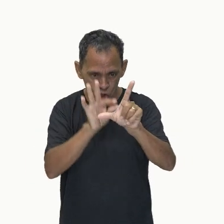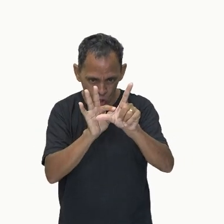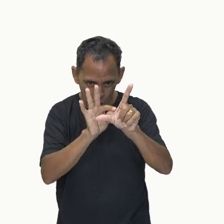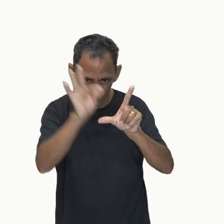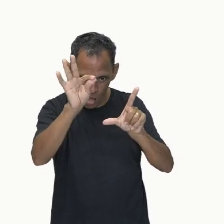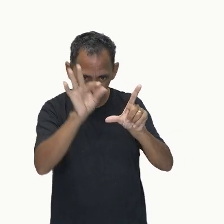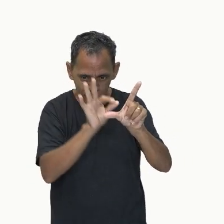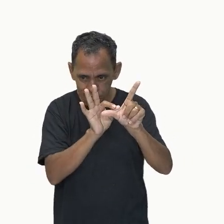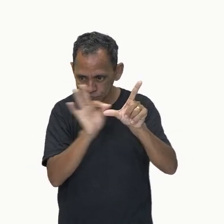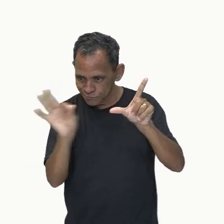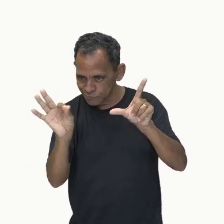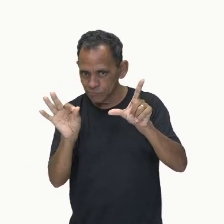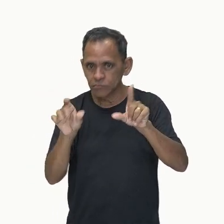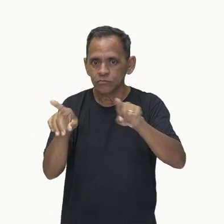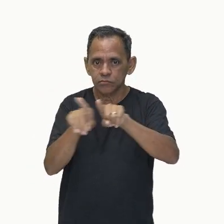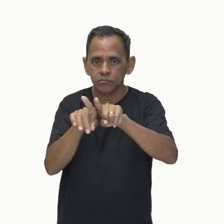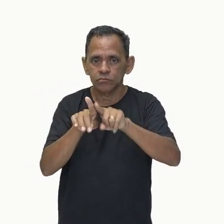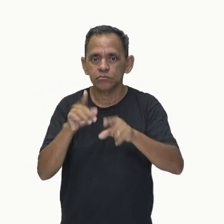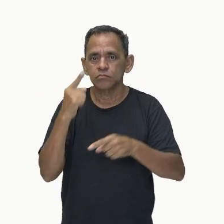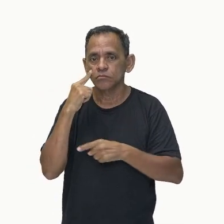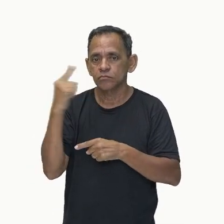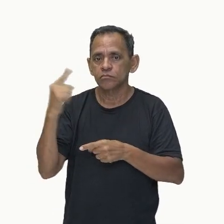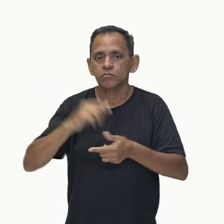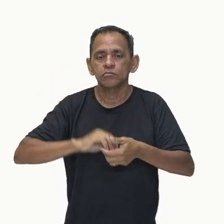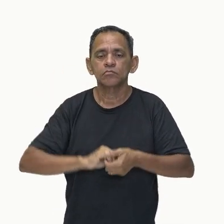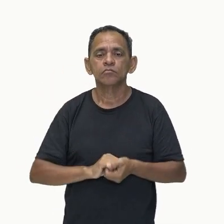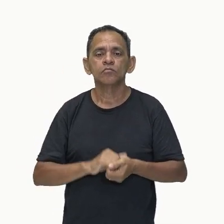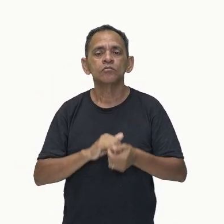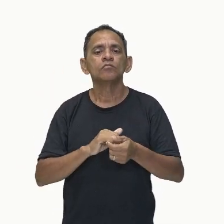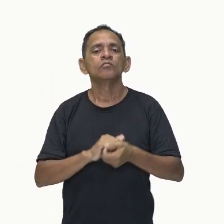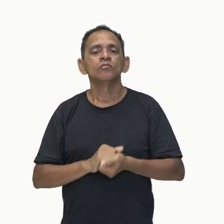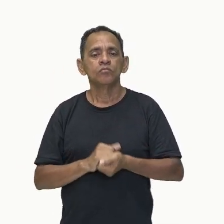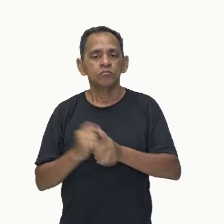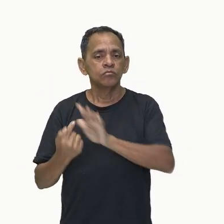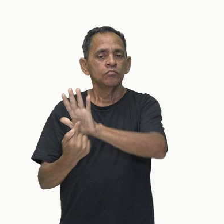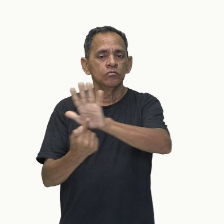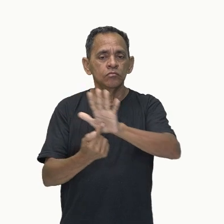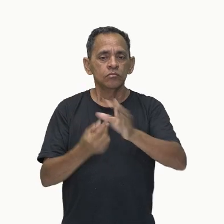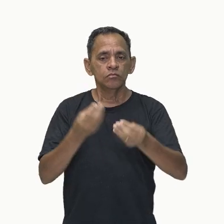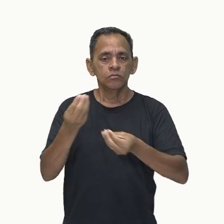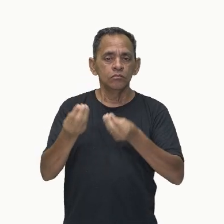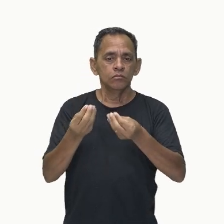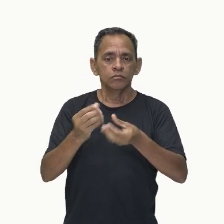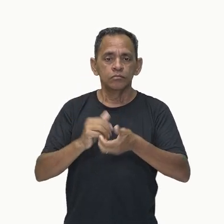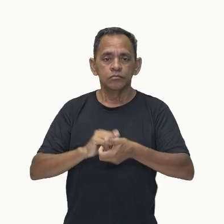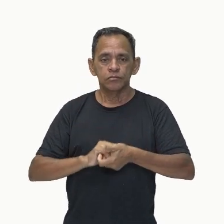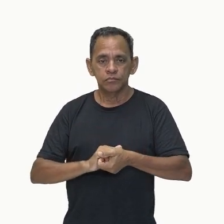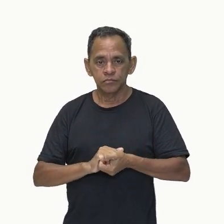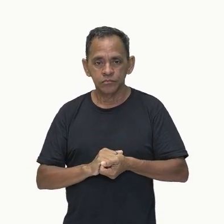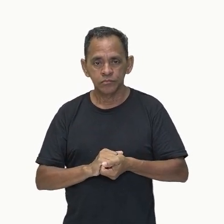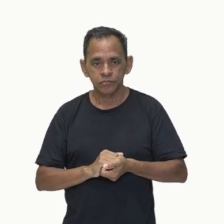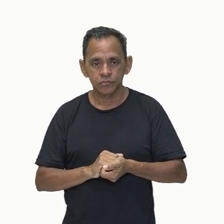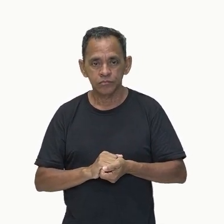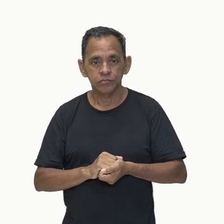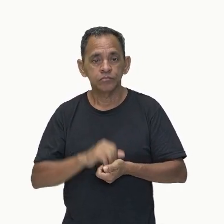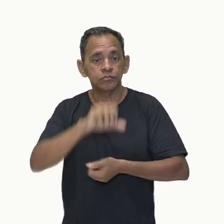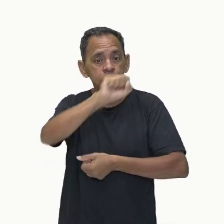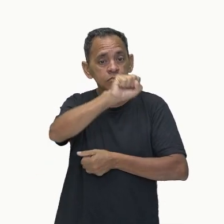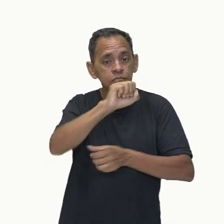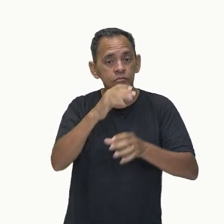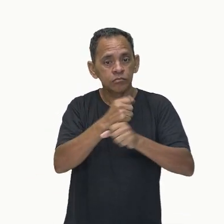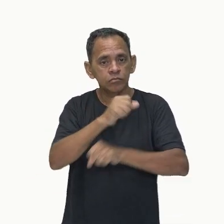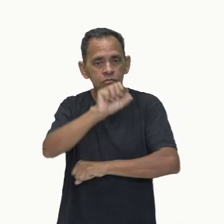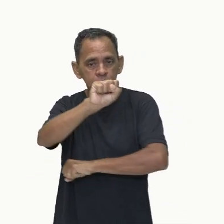essa daqui, olha só. Identifica a danada, a função horária. S igual a